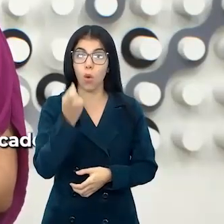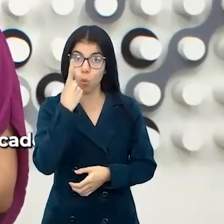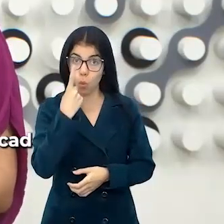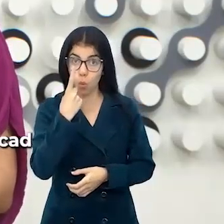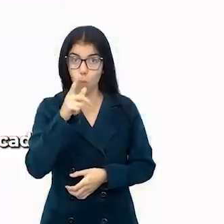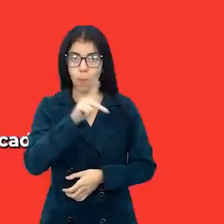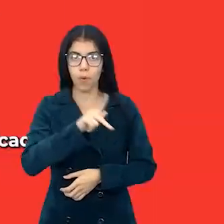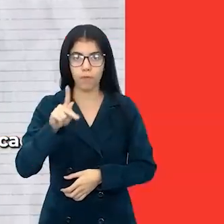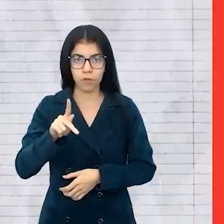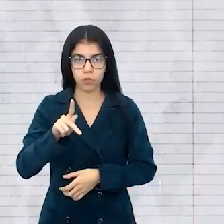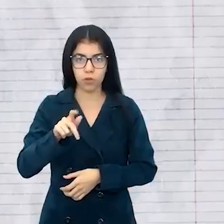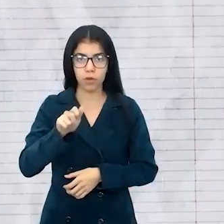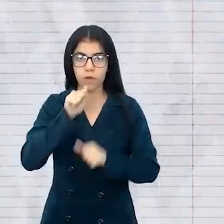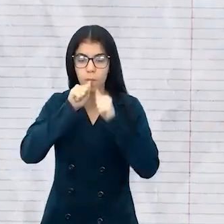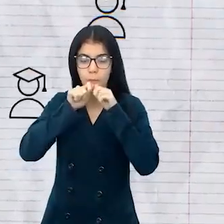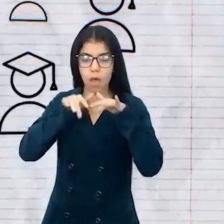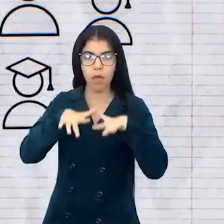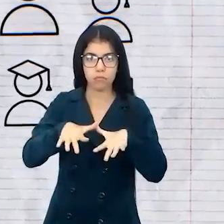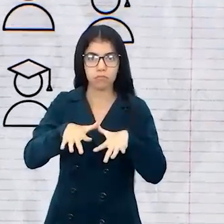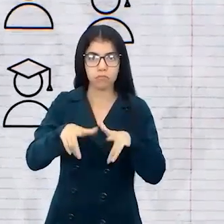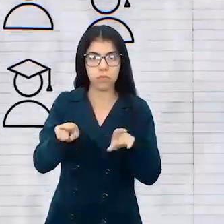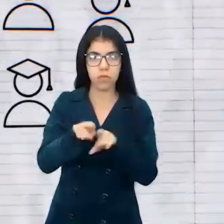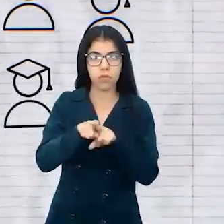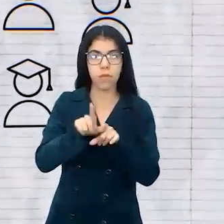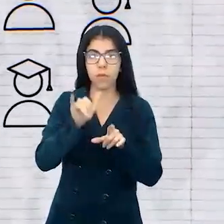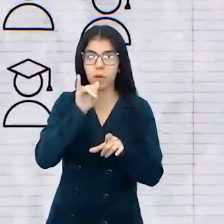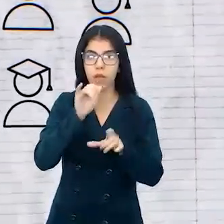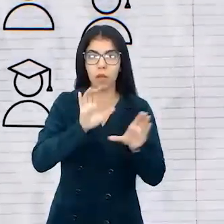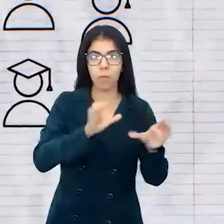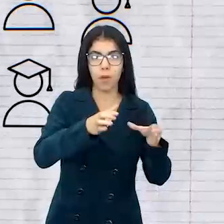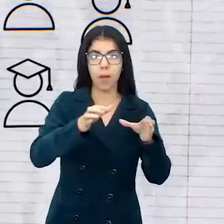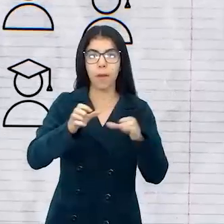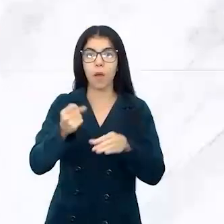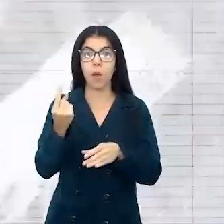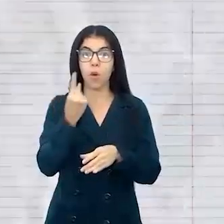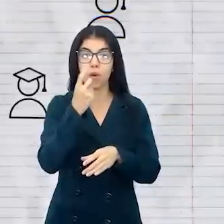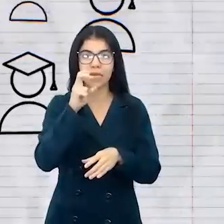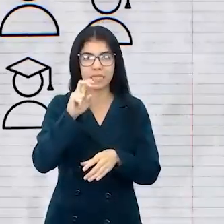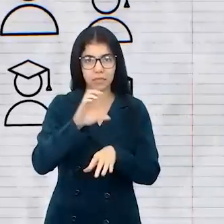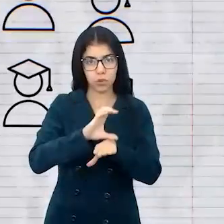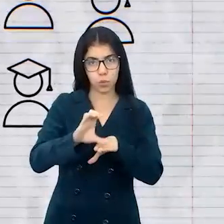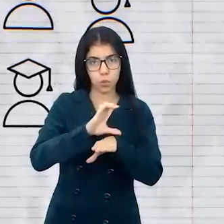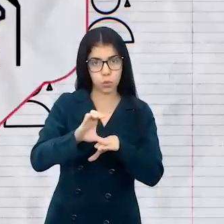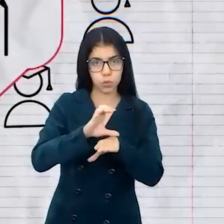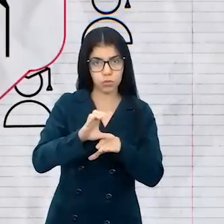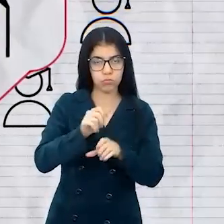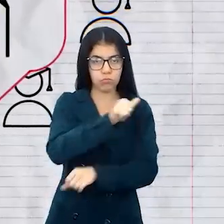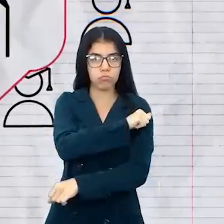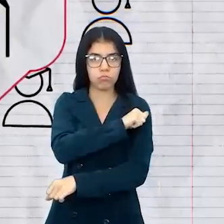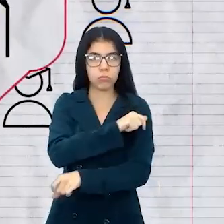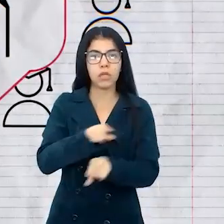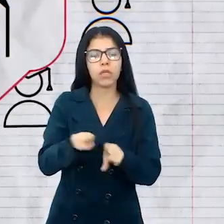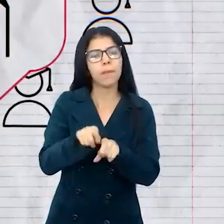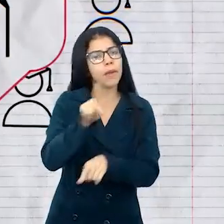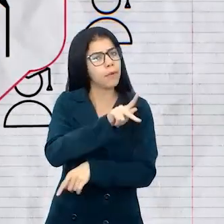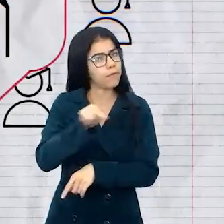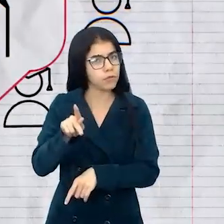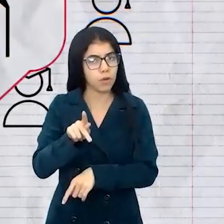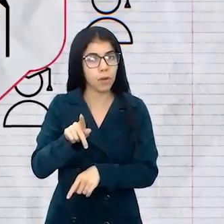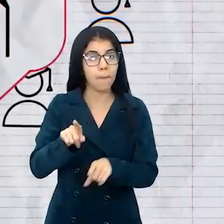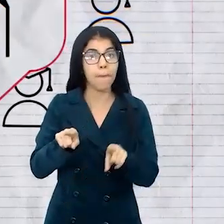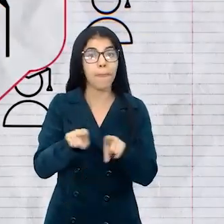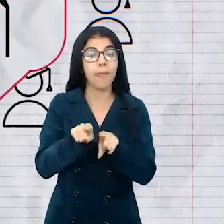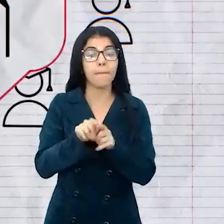um professor multiplicador, e esse professor vai ter uma turma com até 15 cursistas. Esses cursistas também serão professores. E